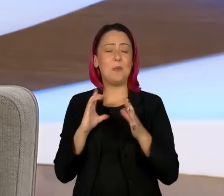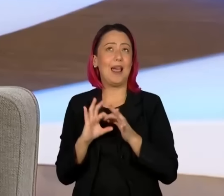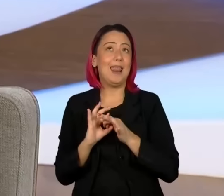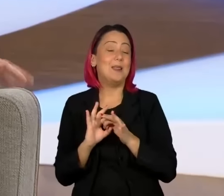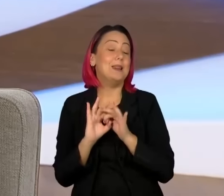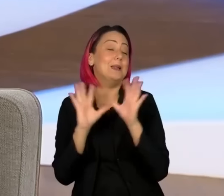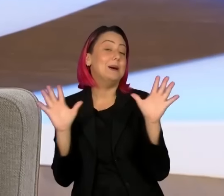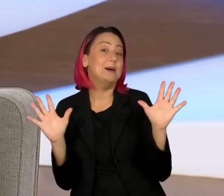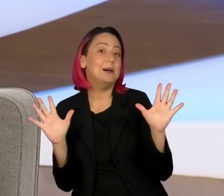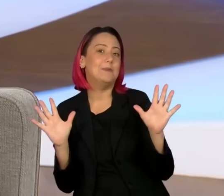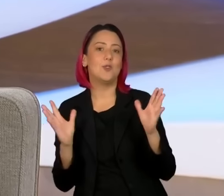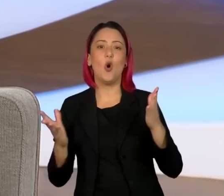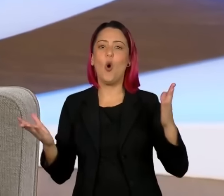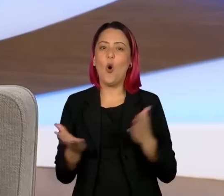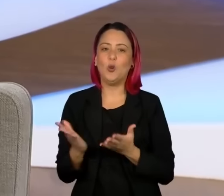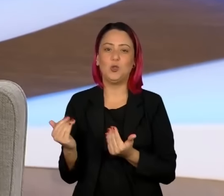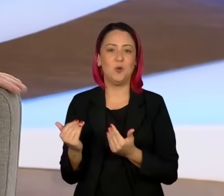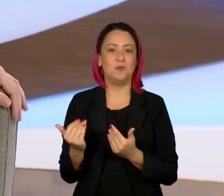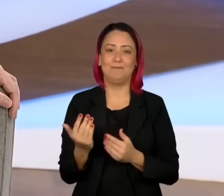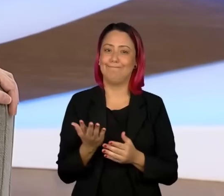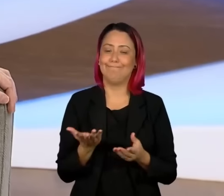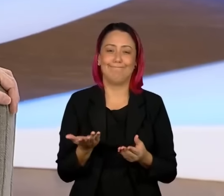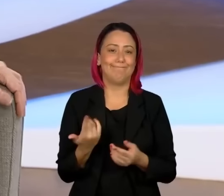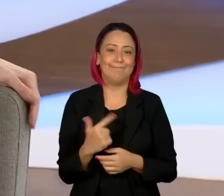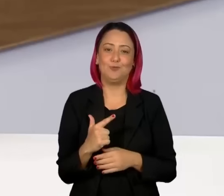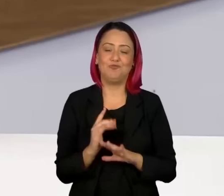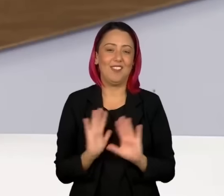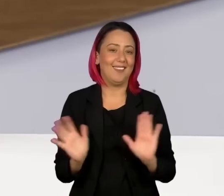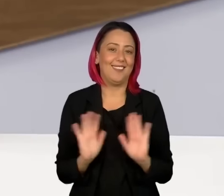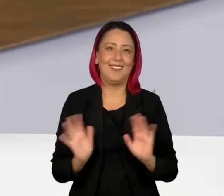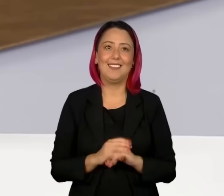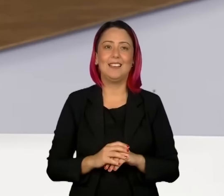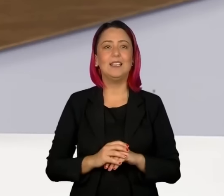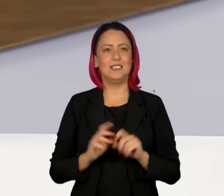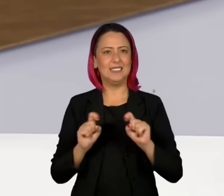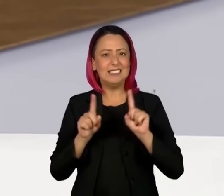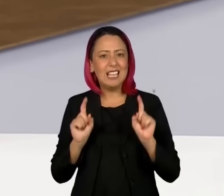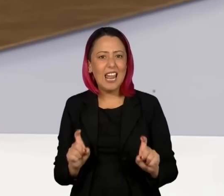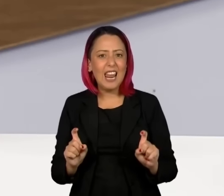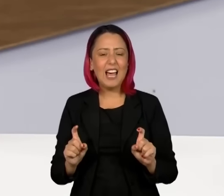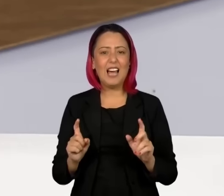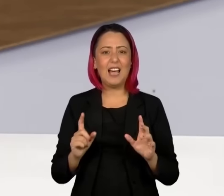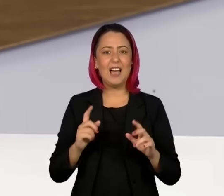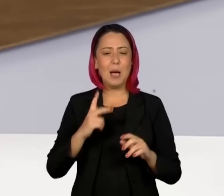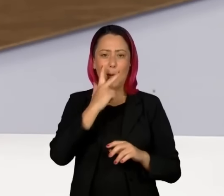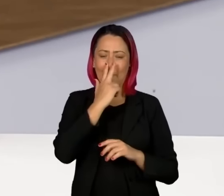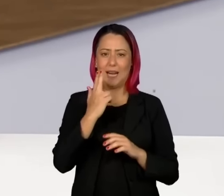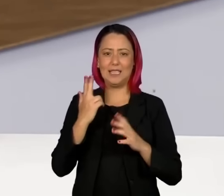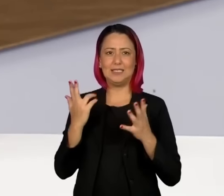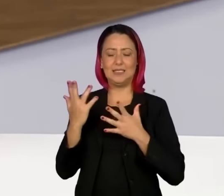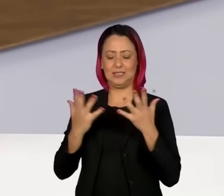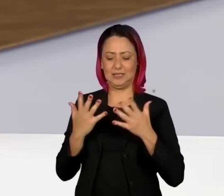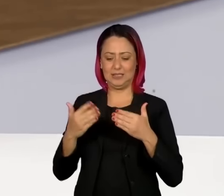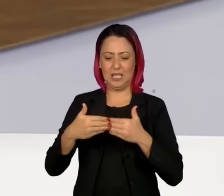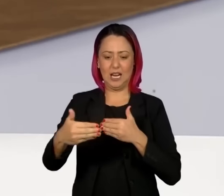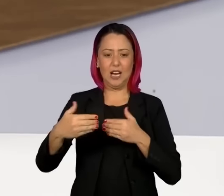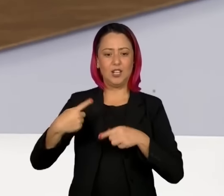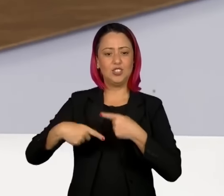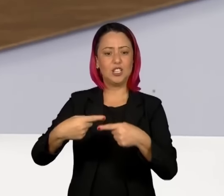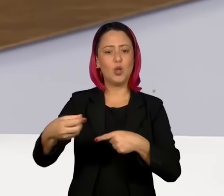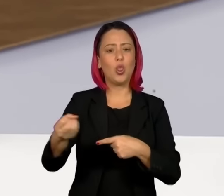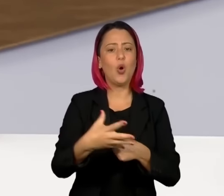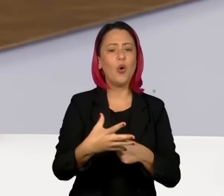né que esses jovens não tem mais a gente tá mais careta então será estamos mais careta estamos não né Essa